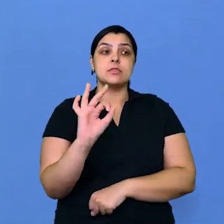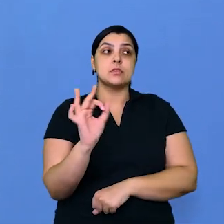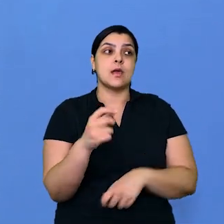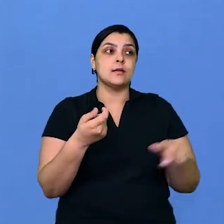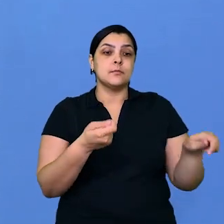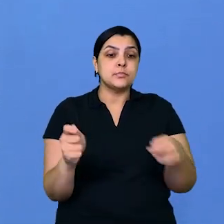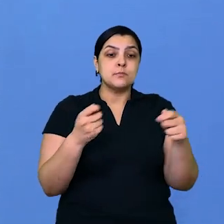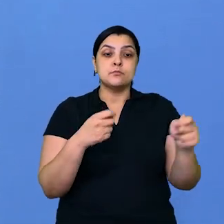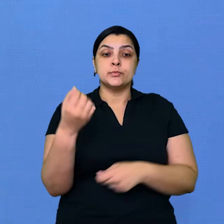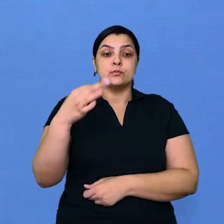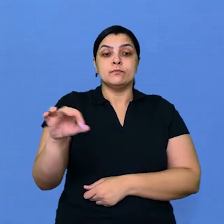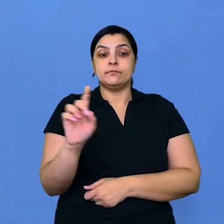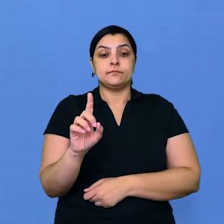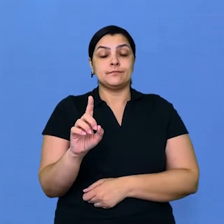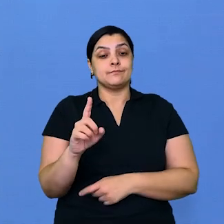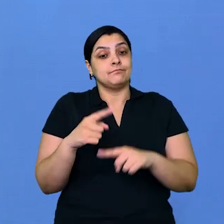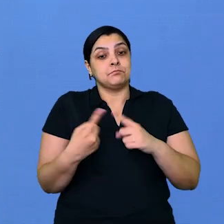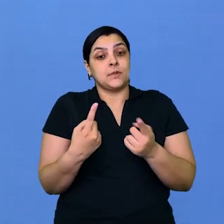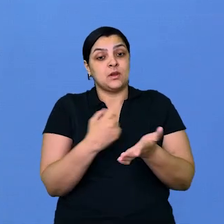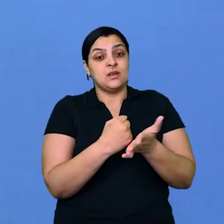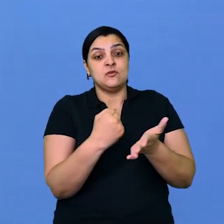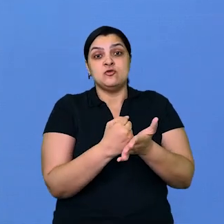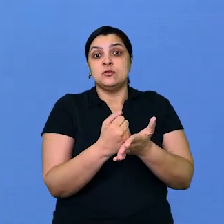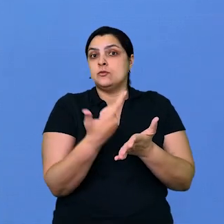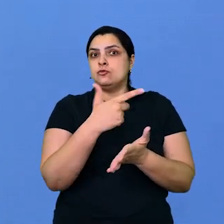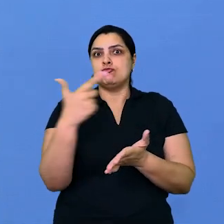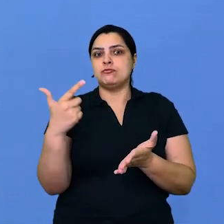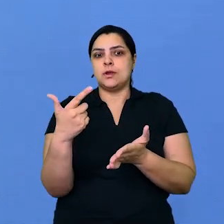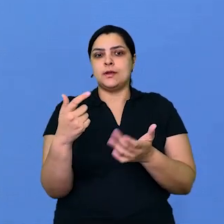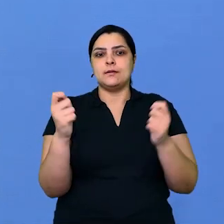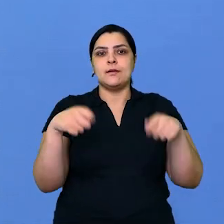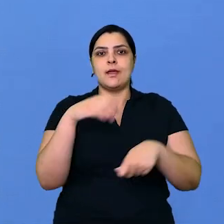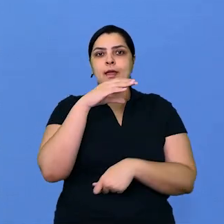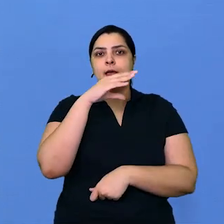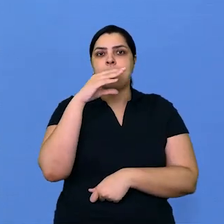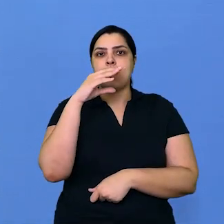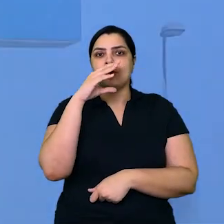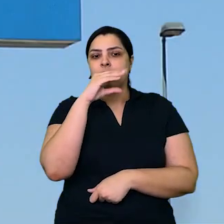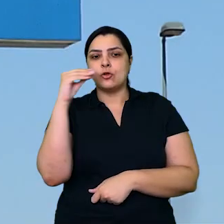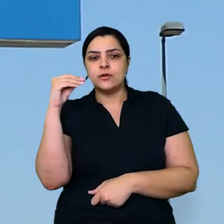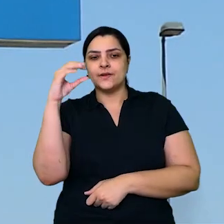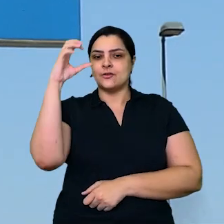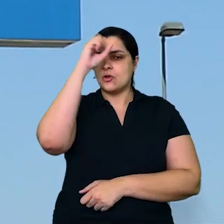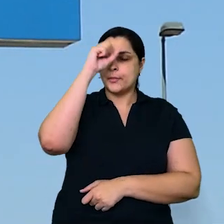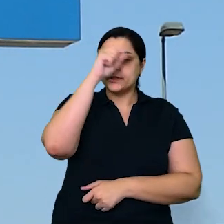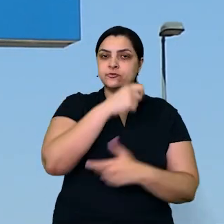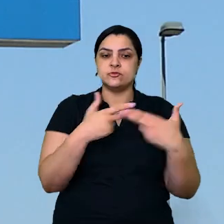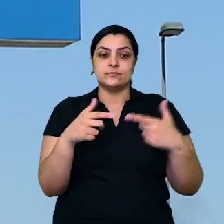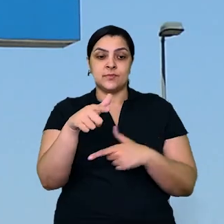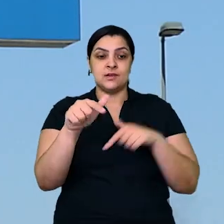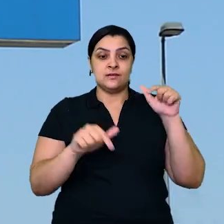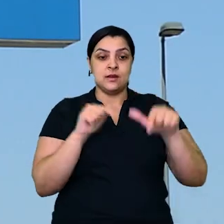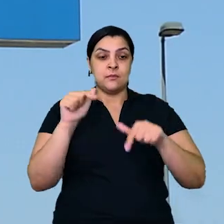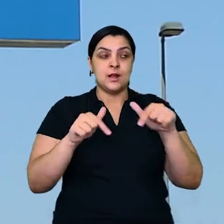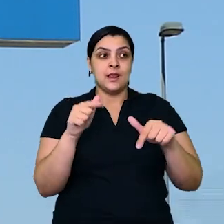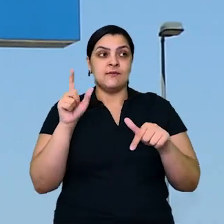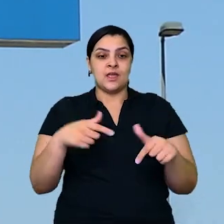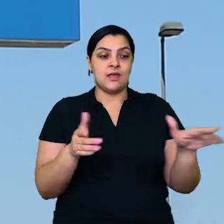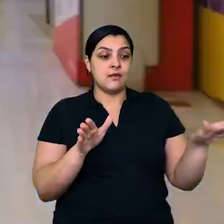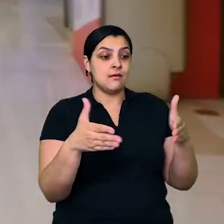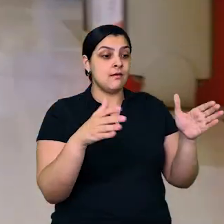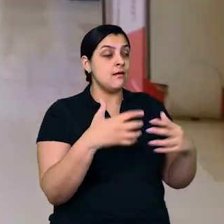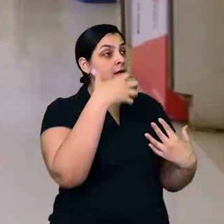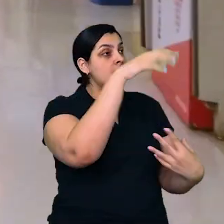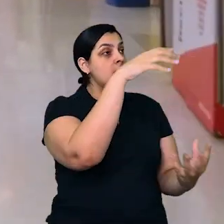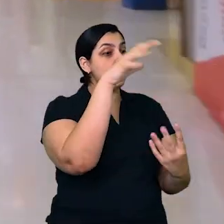treinamento. E não há registro de que o rapaz tenha sido contratado na condição de aprendiz. O adolescente atuava como